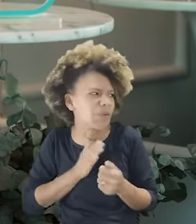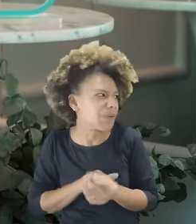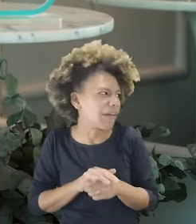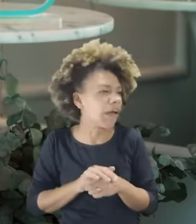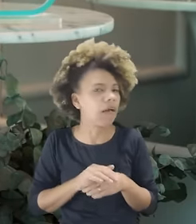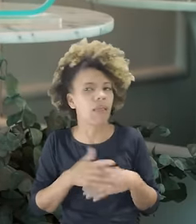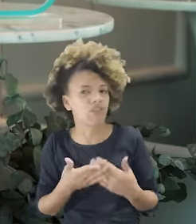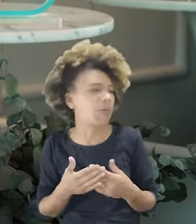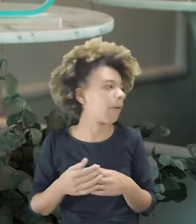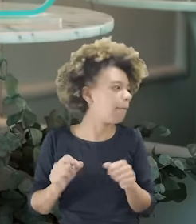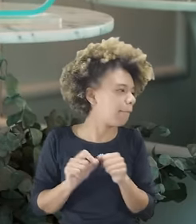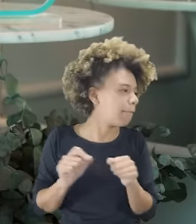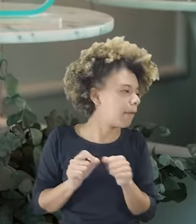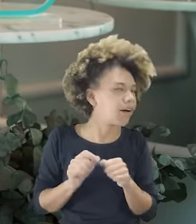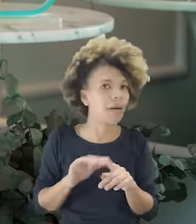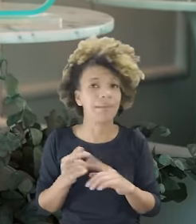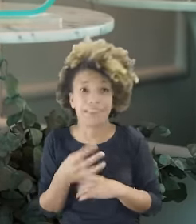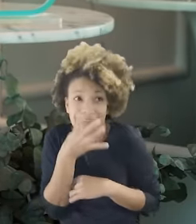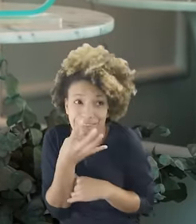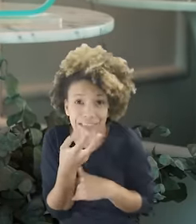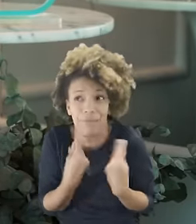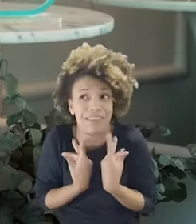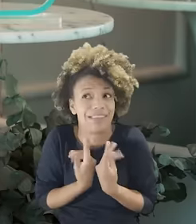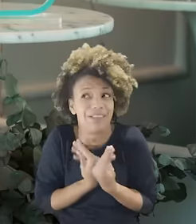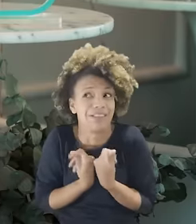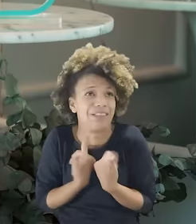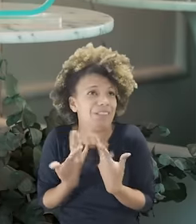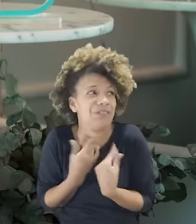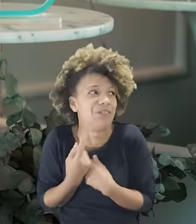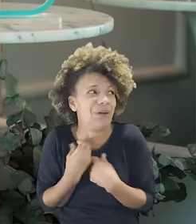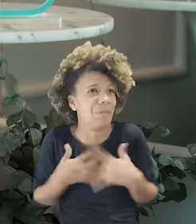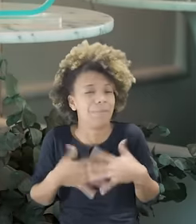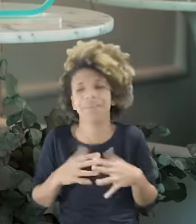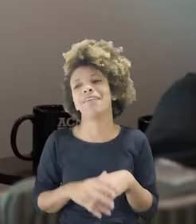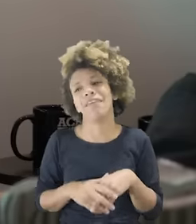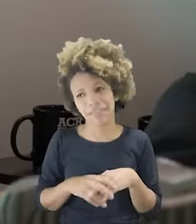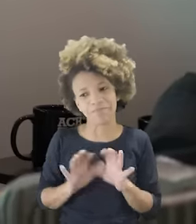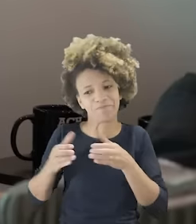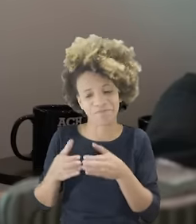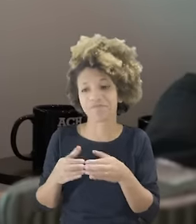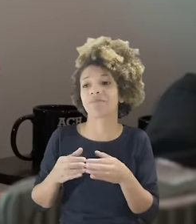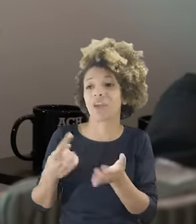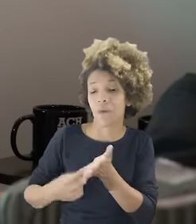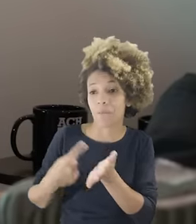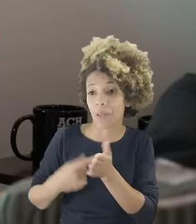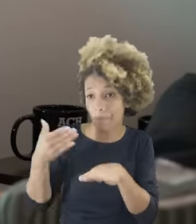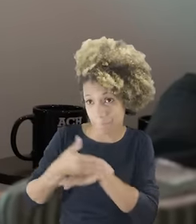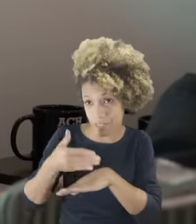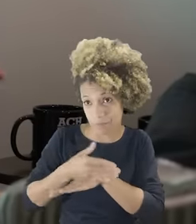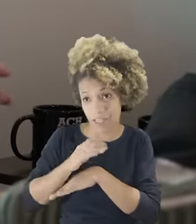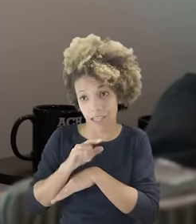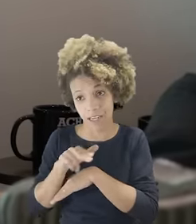eu não quero ser babaca e eu não quero ser tipo muito fã mas ao mesmo tempo é uma merda fechou pra gente participar